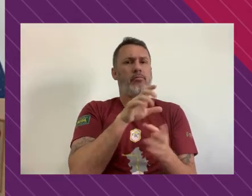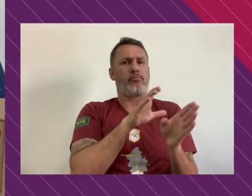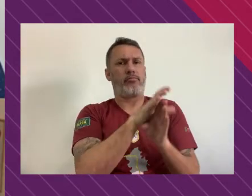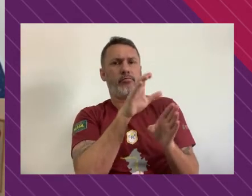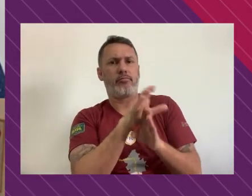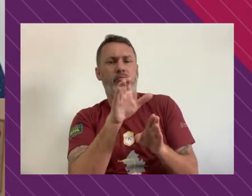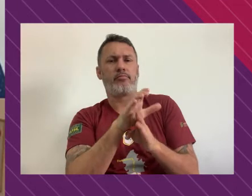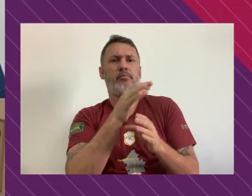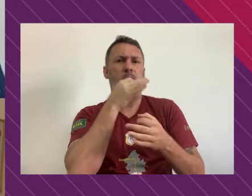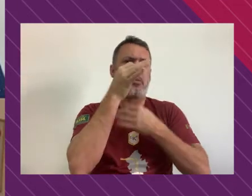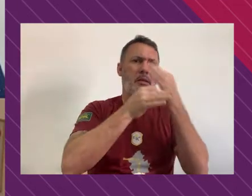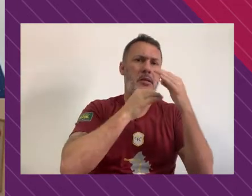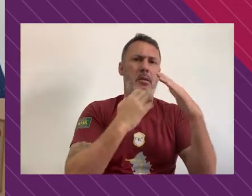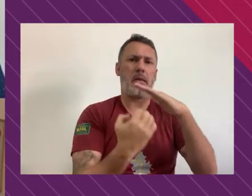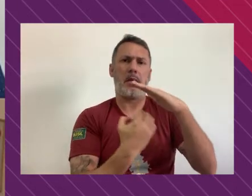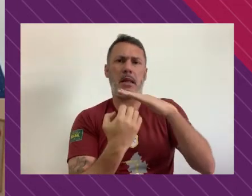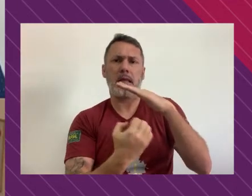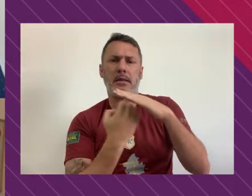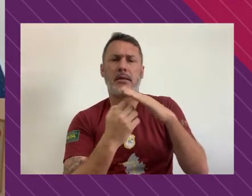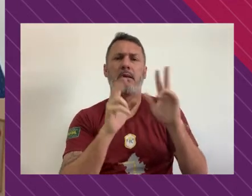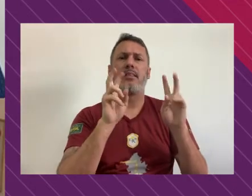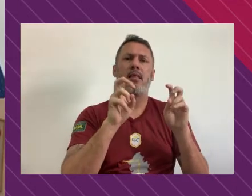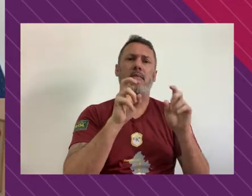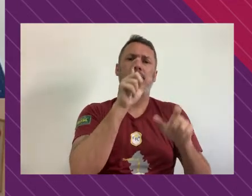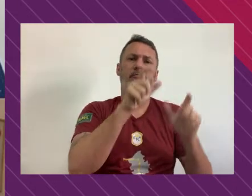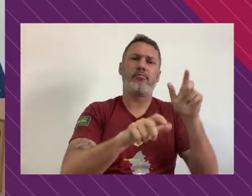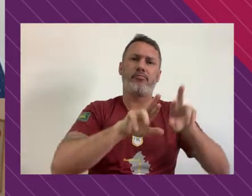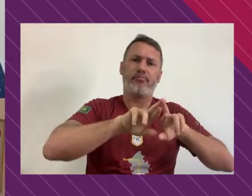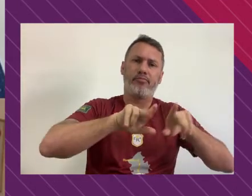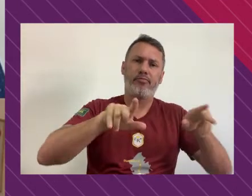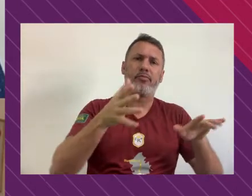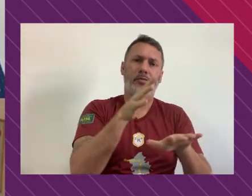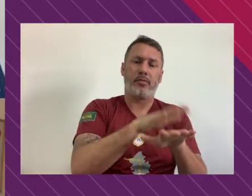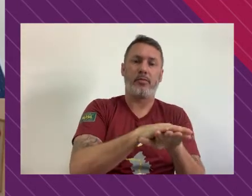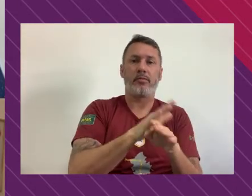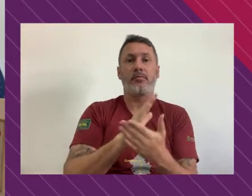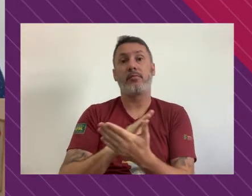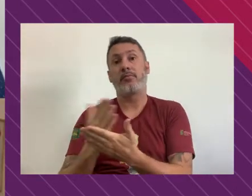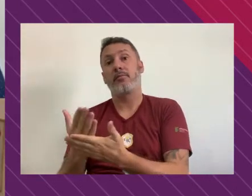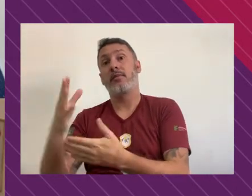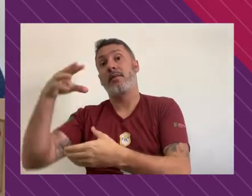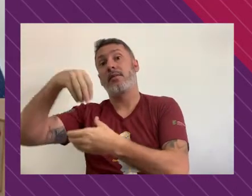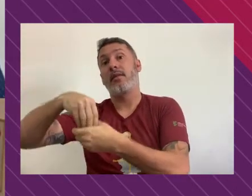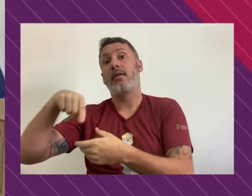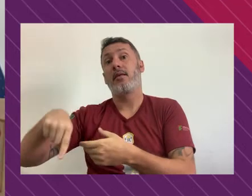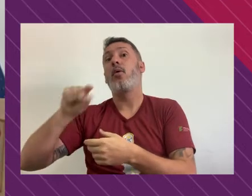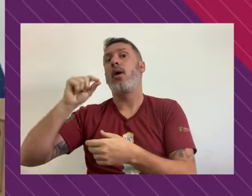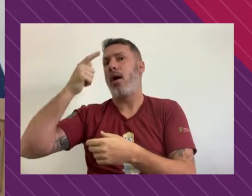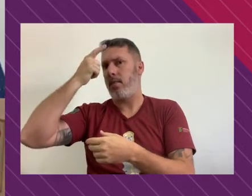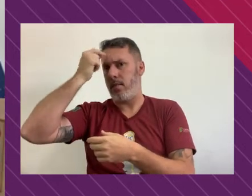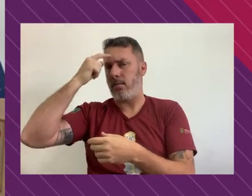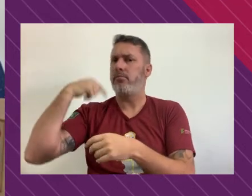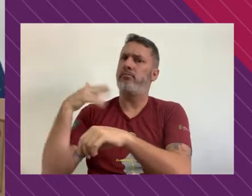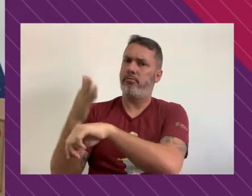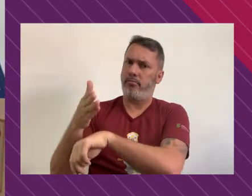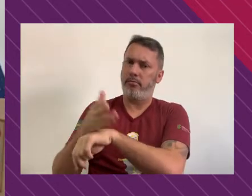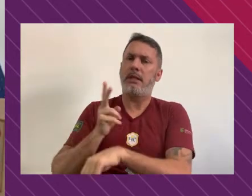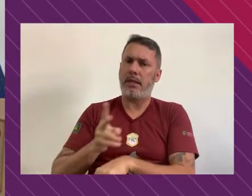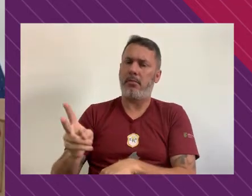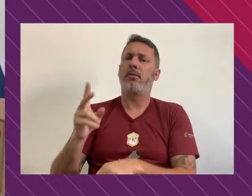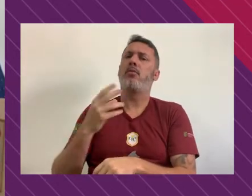de empresas para questões de diversidade e inclusão, quanto a academia, onde eu continuo como pesquisador